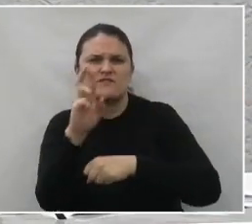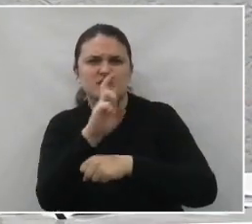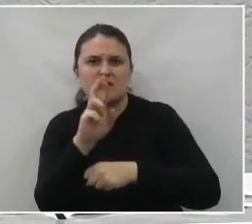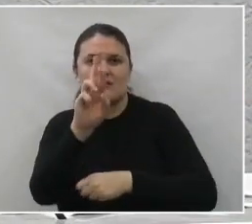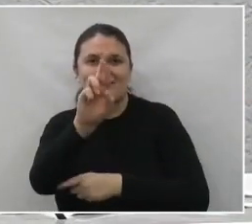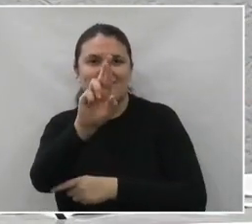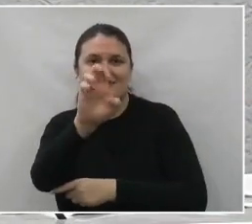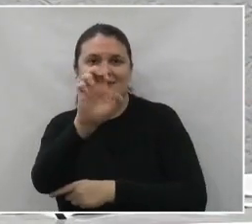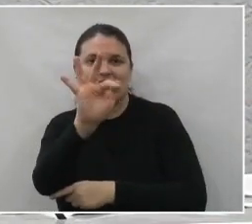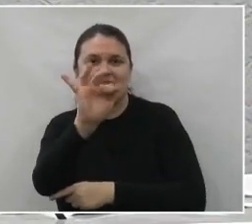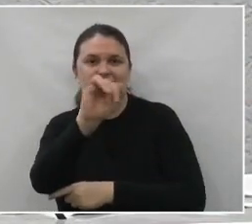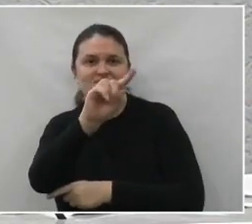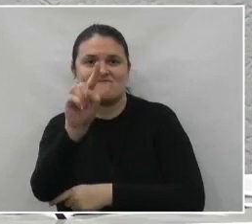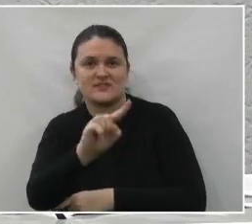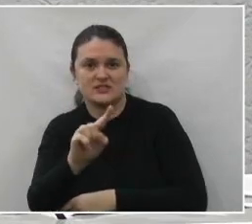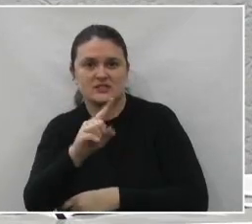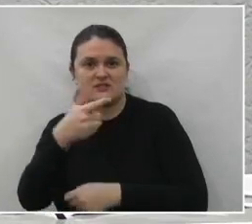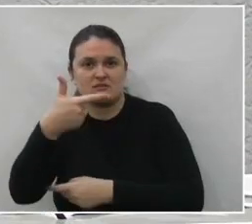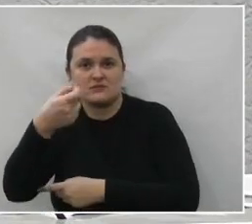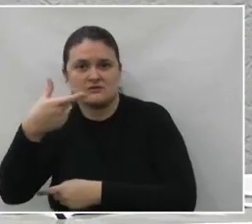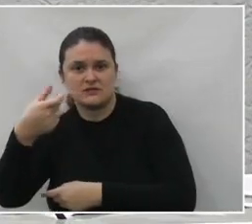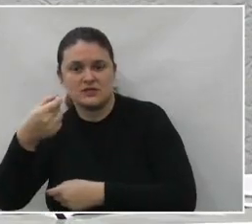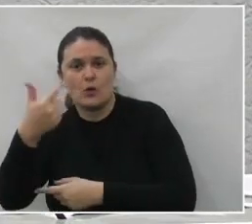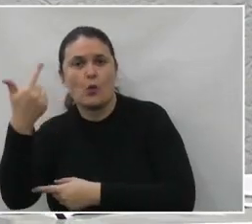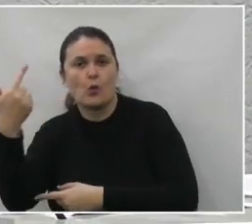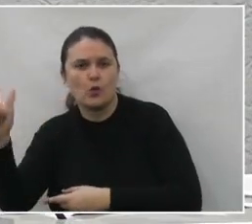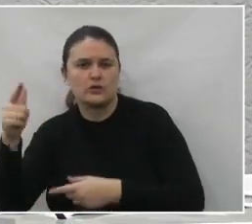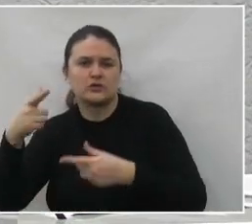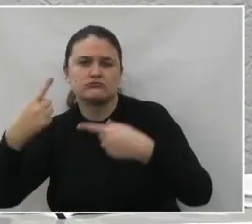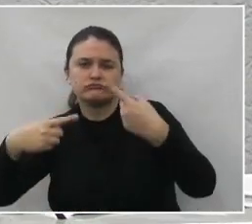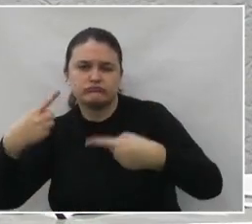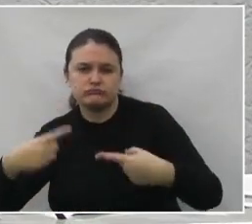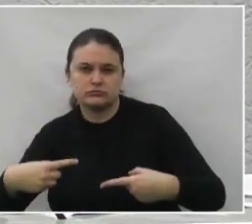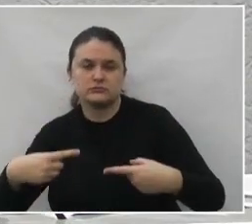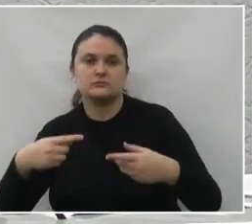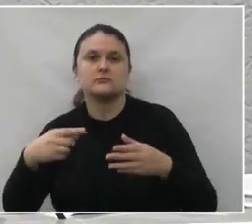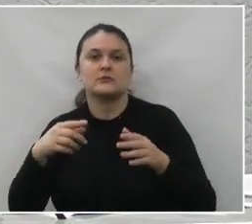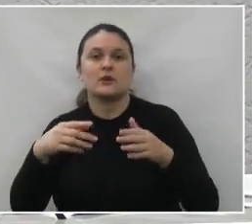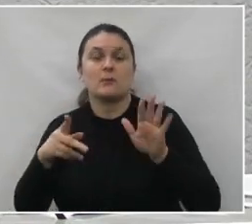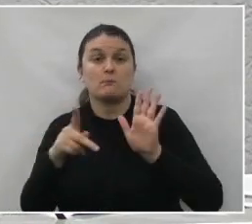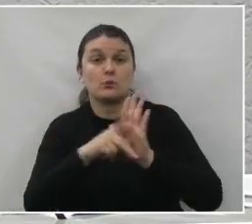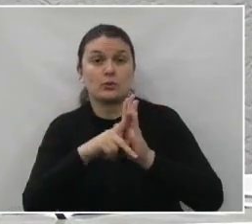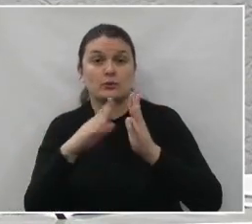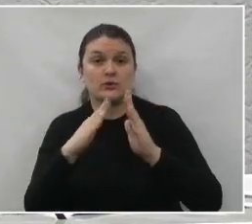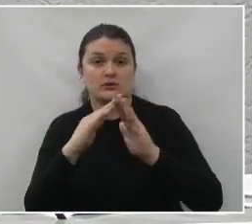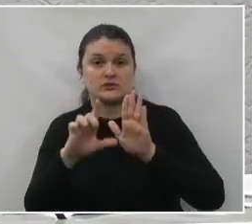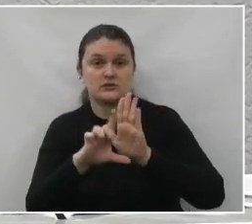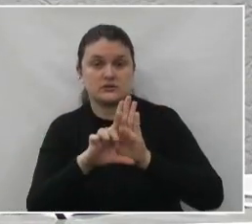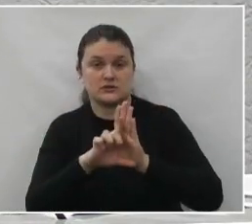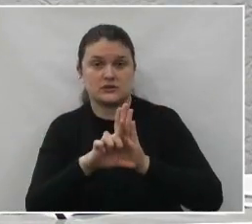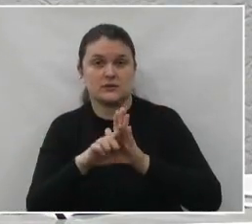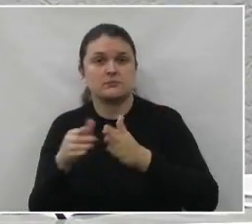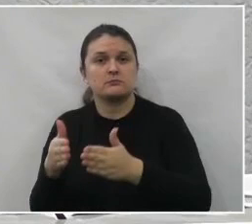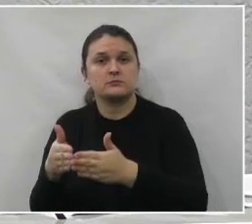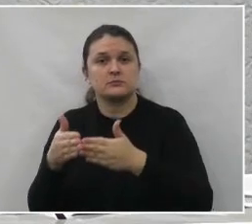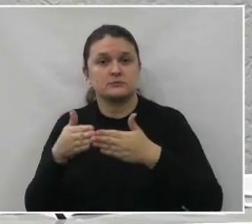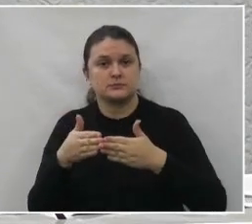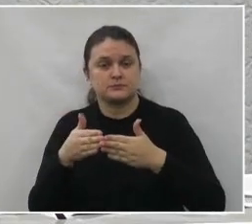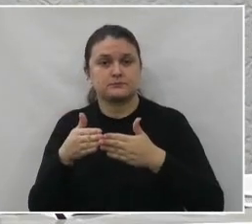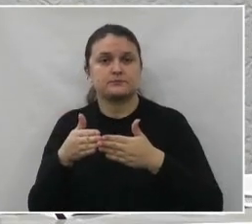Refis 2020, e dá outras providências. Matéria do Legislativo: